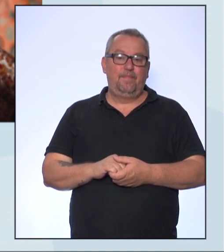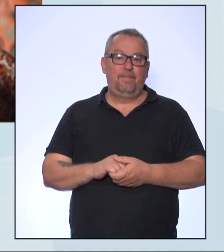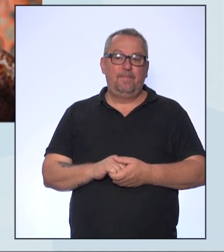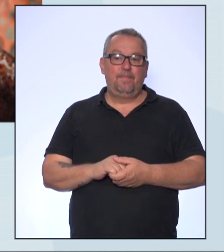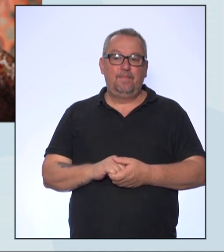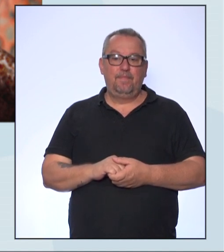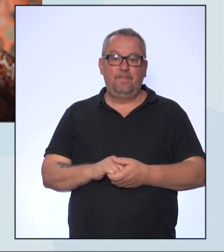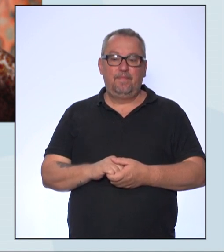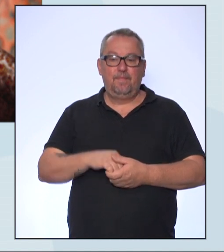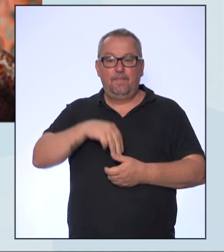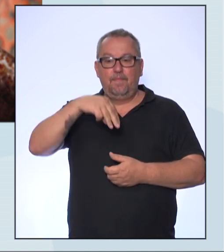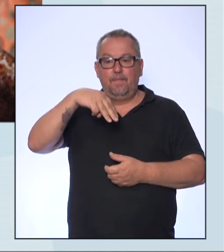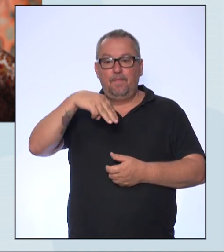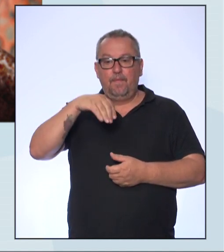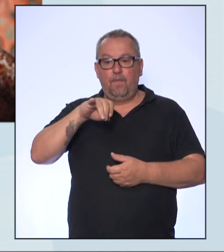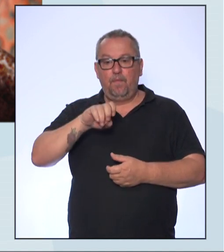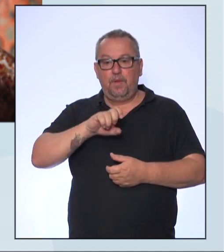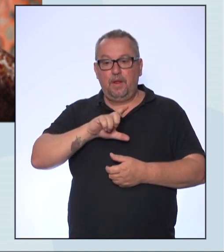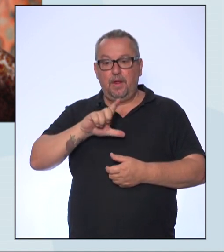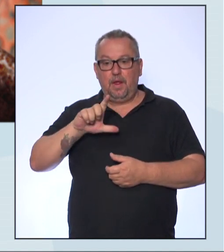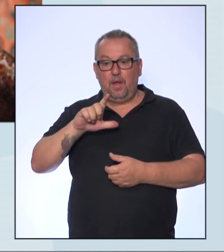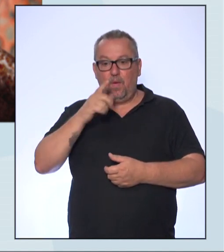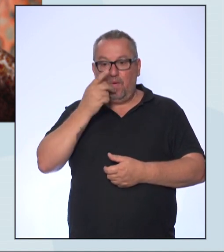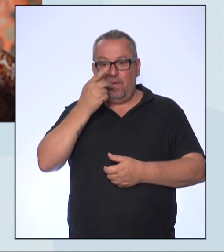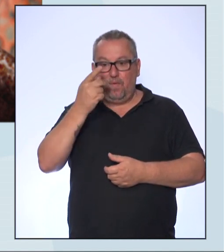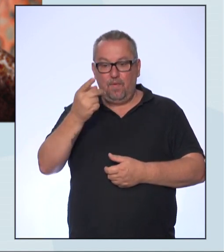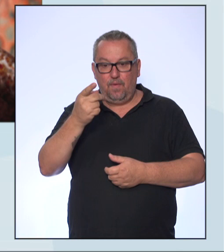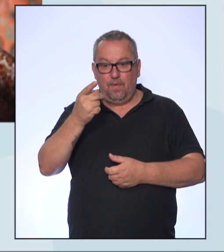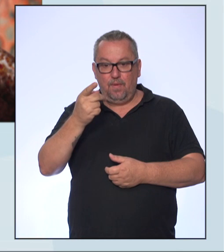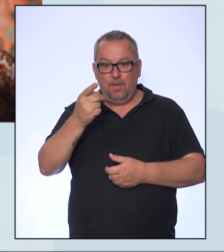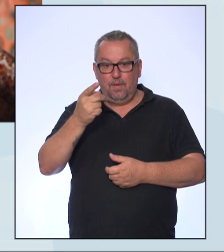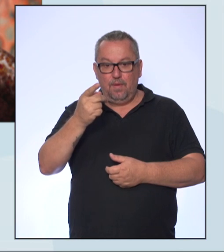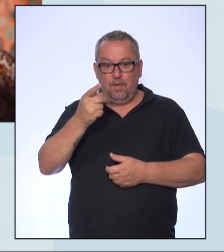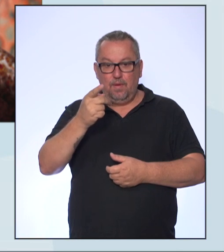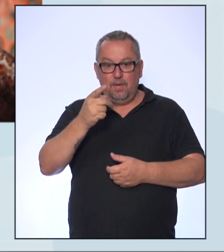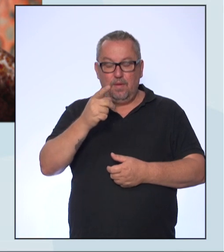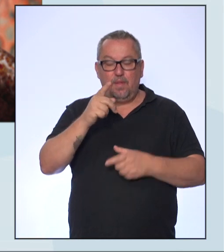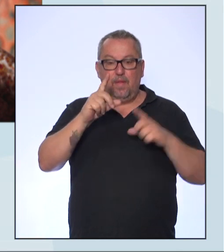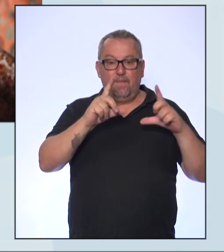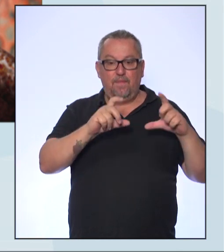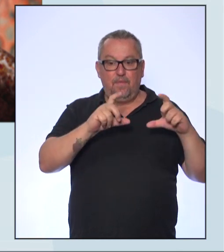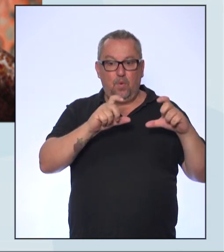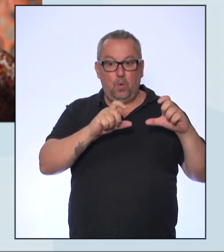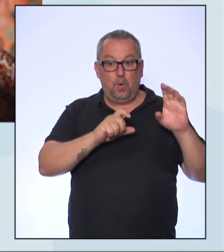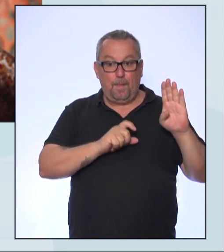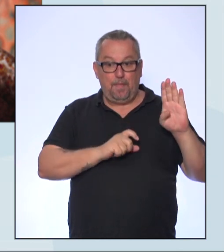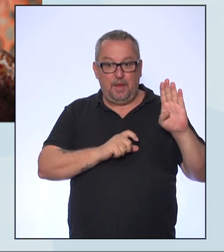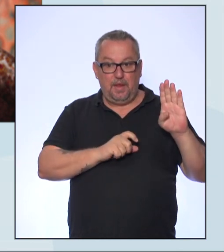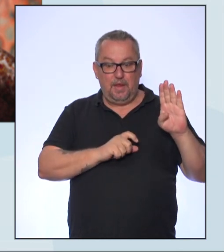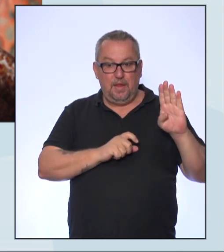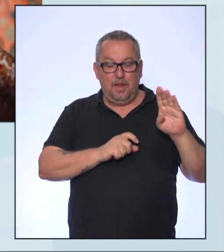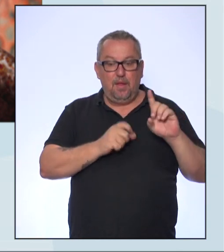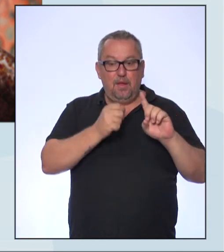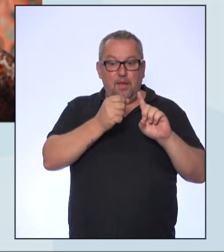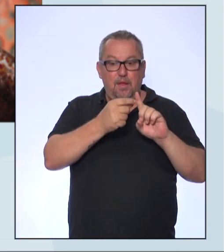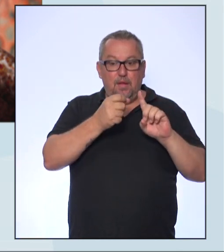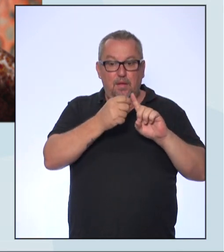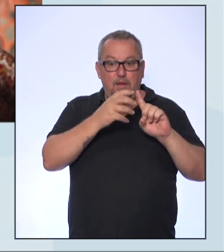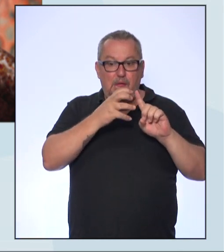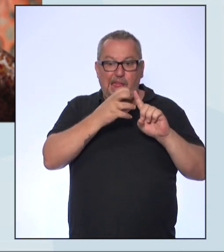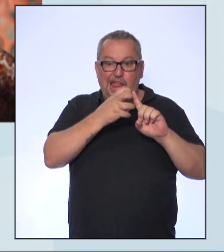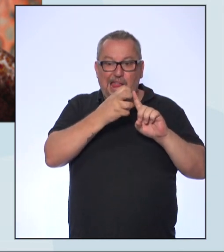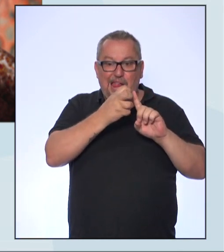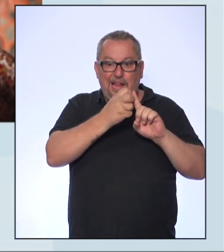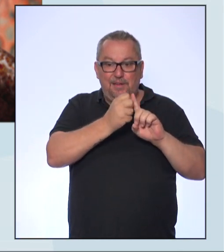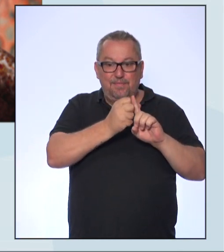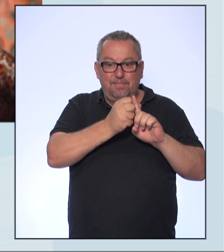O Miguel está falando assim, que na figura B, o metal enferrujou. Metal